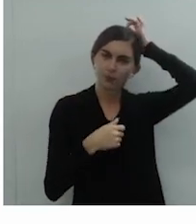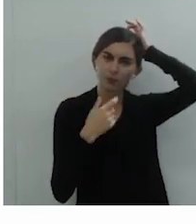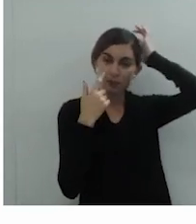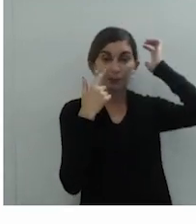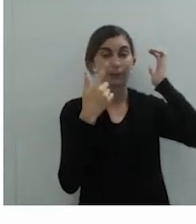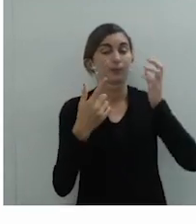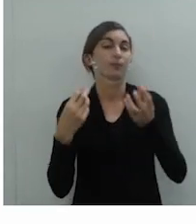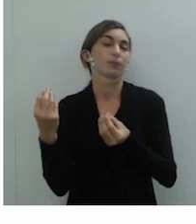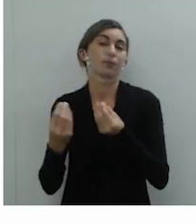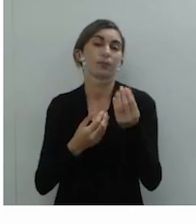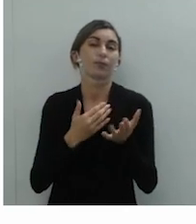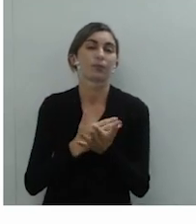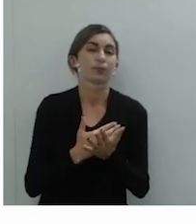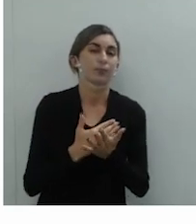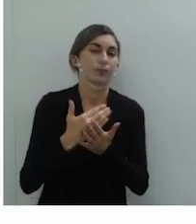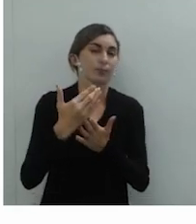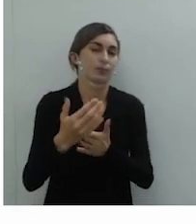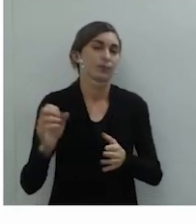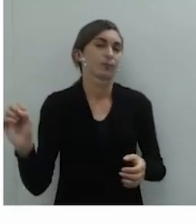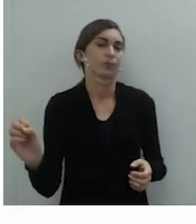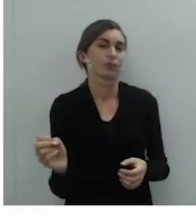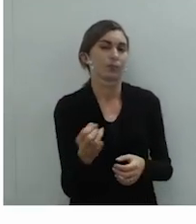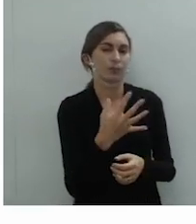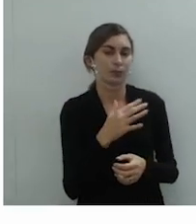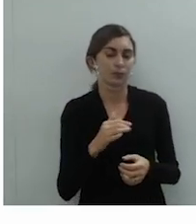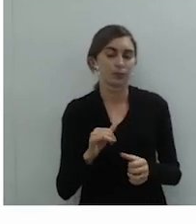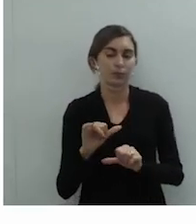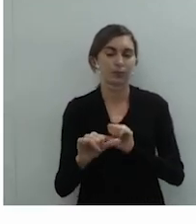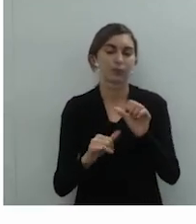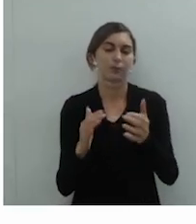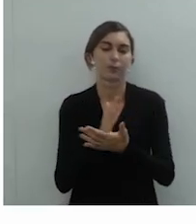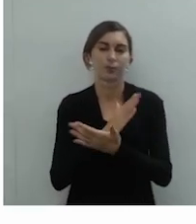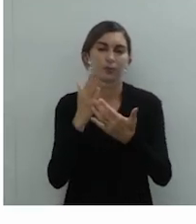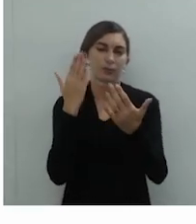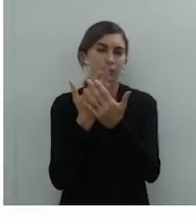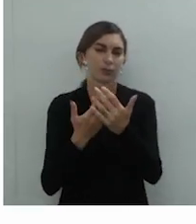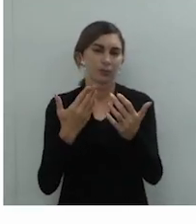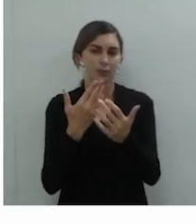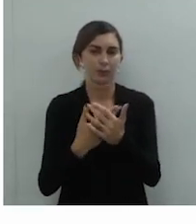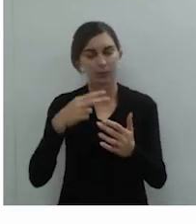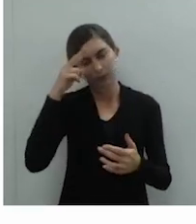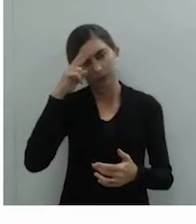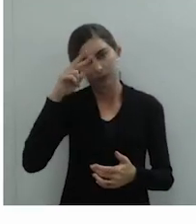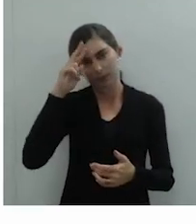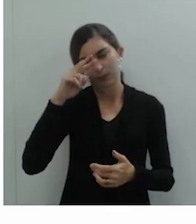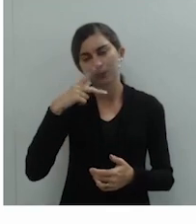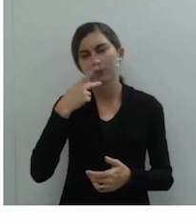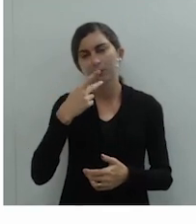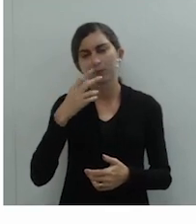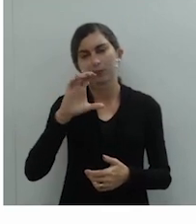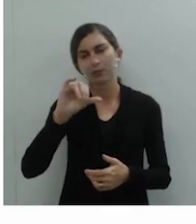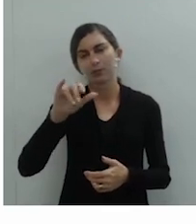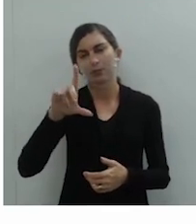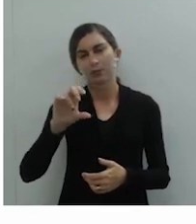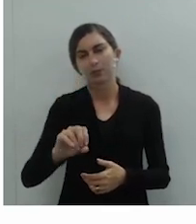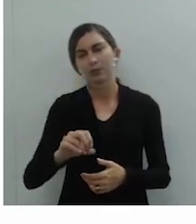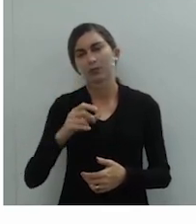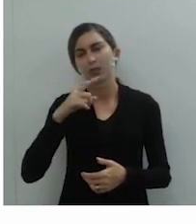aí começa um novo ciclo, que alguns historiadores e geógrafos vão falar de ciclo